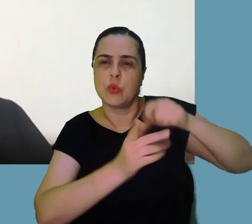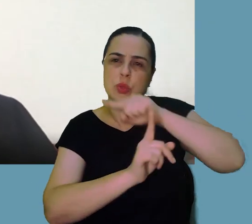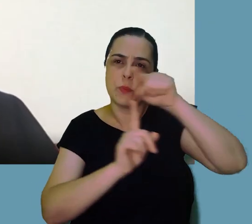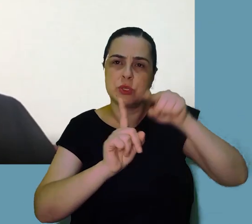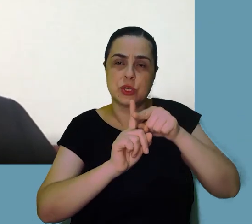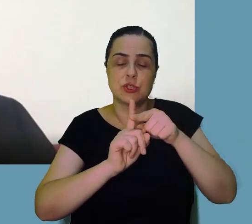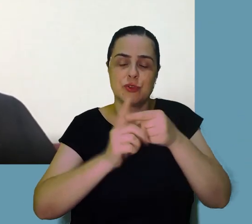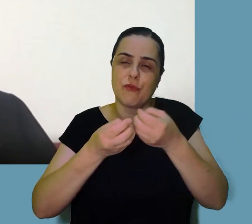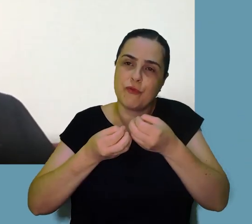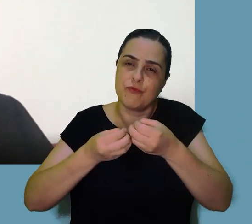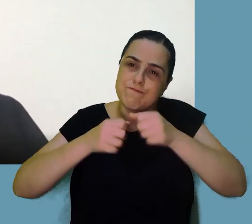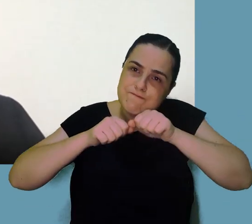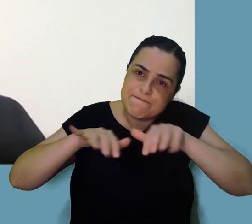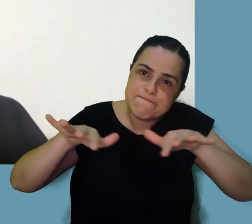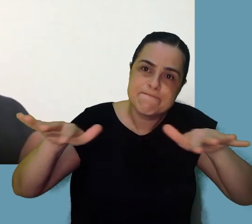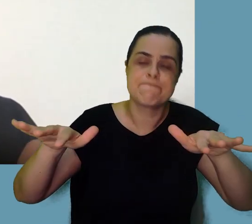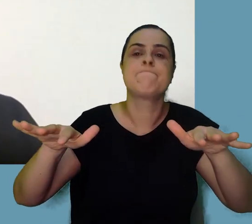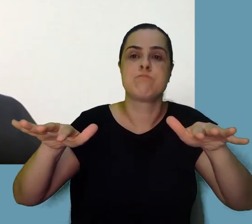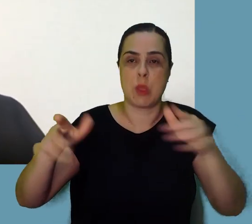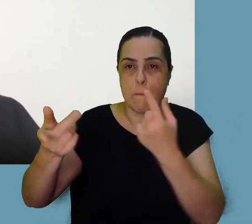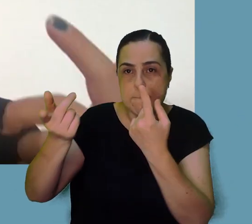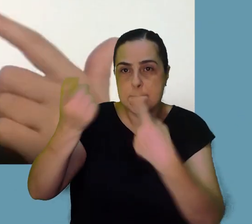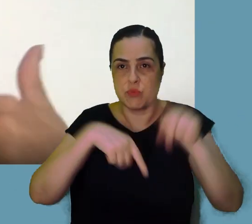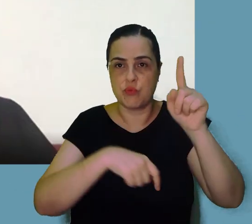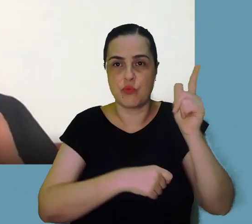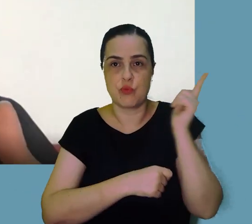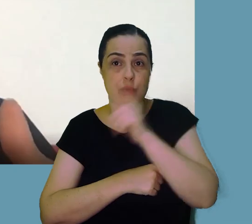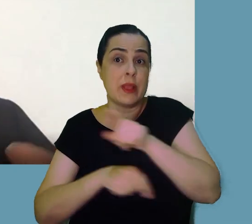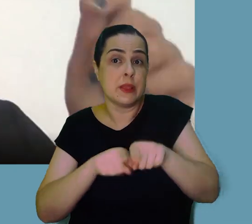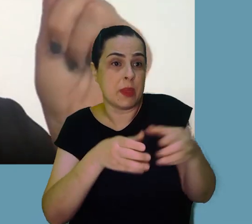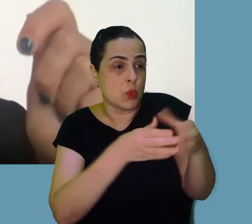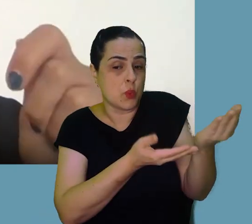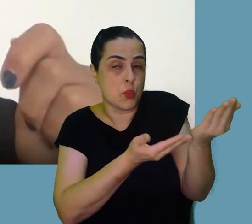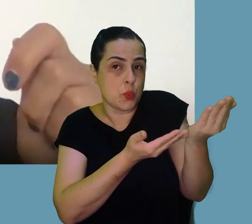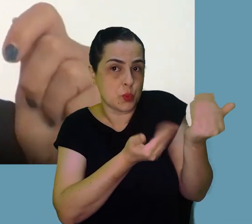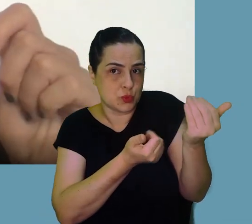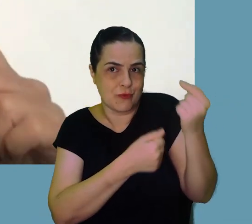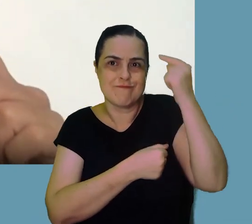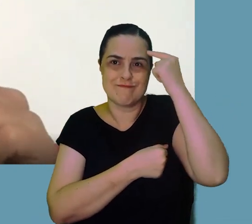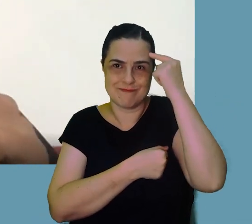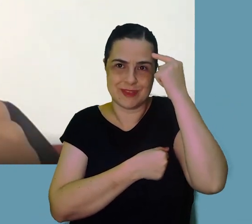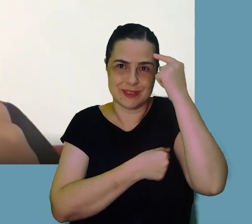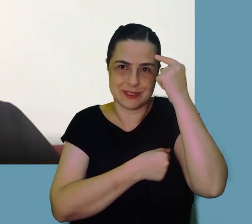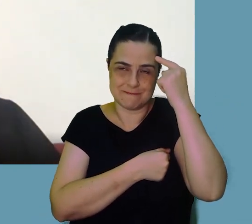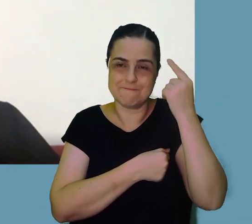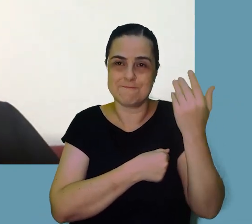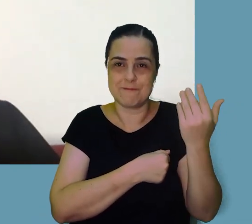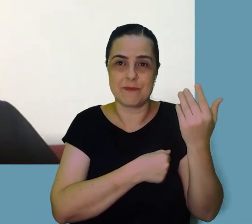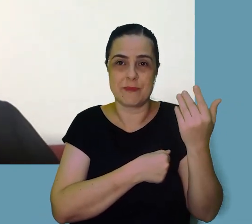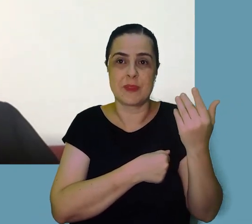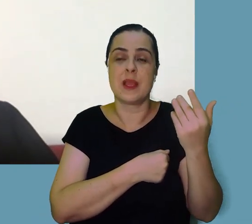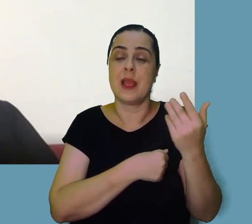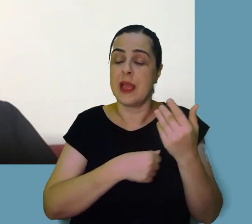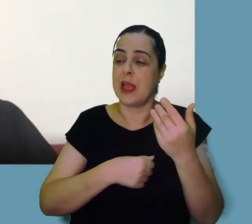diferença, para que os profissionais lembrem que faz parte do chapéuzinho ali de responsabilidade de